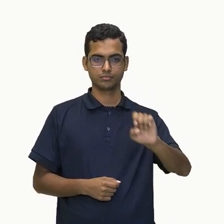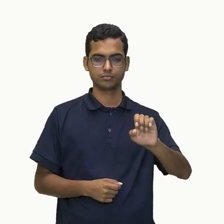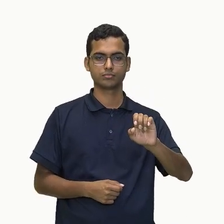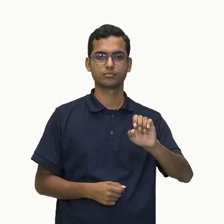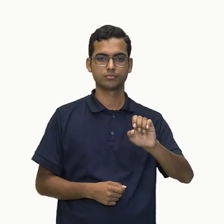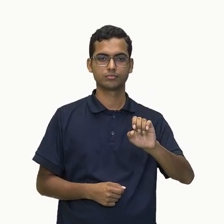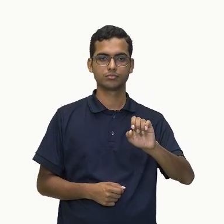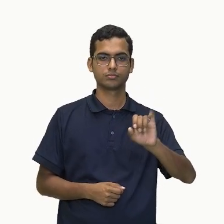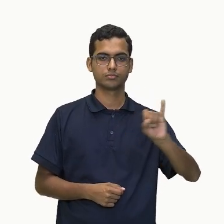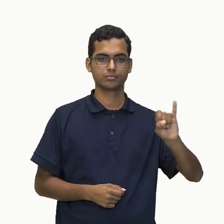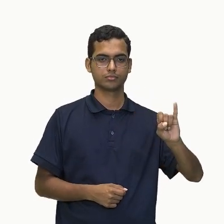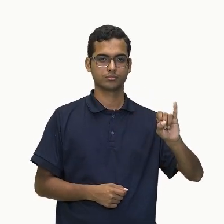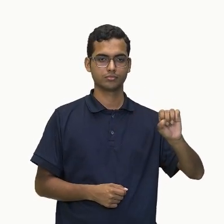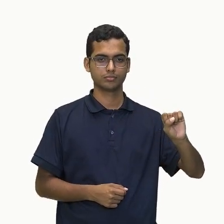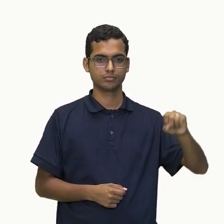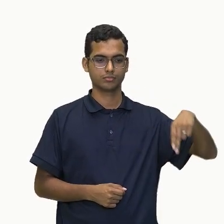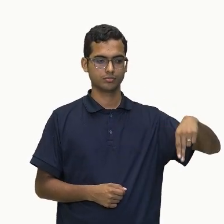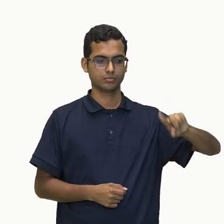Isn't.